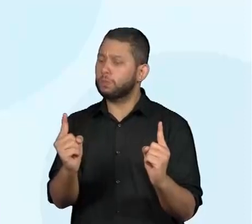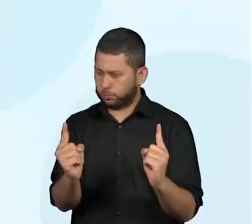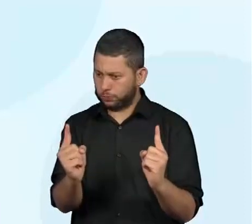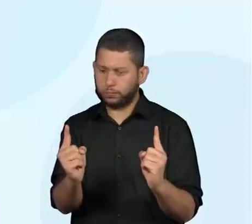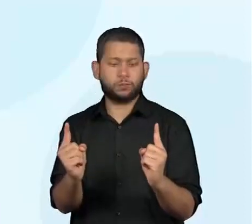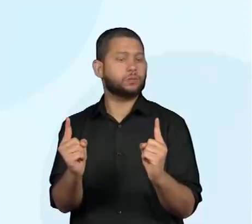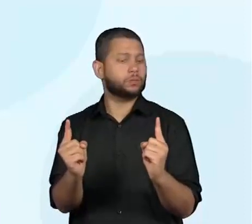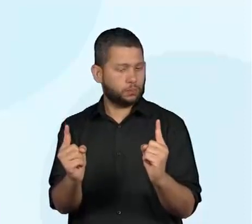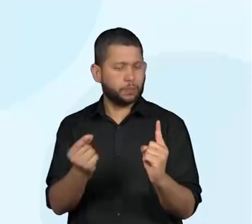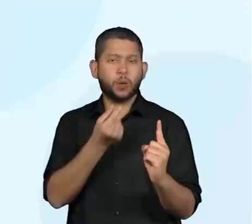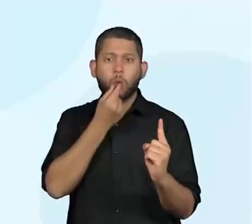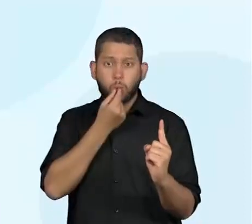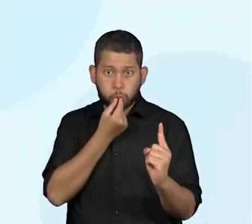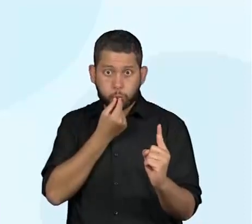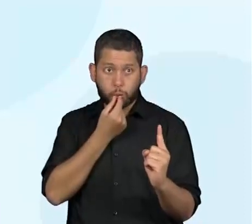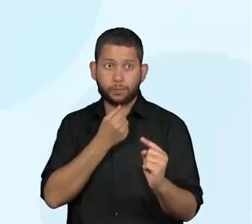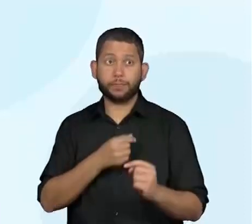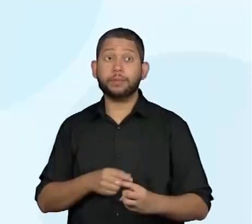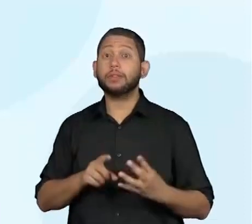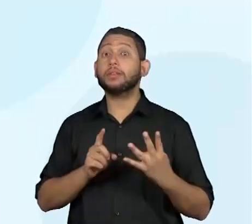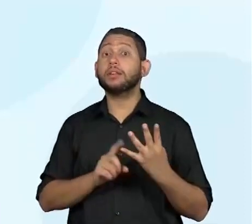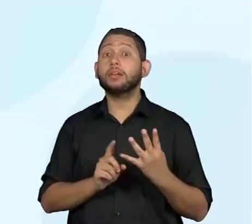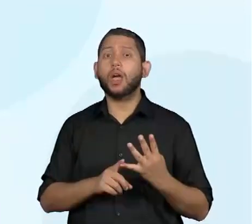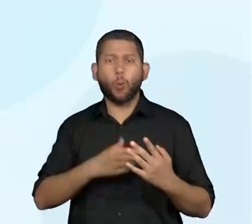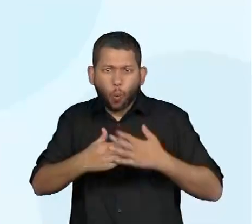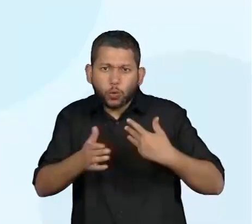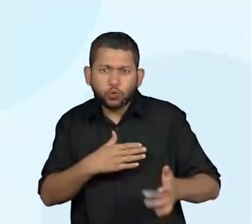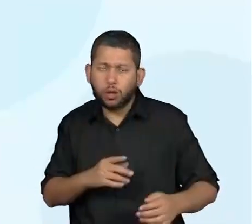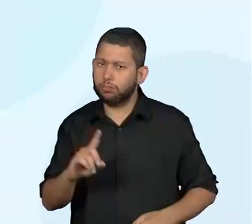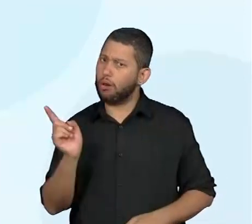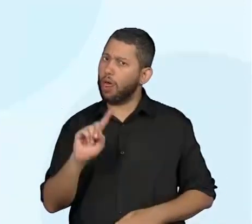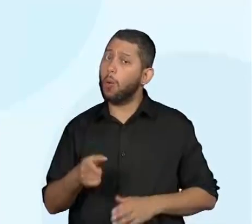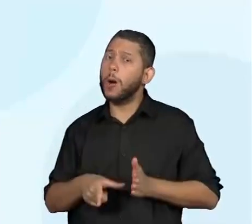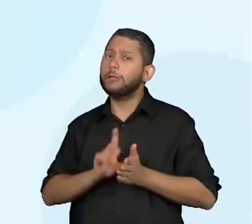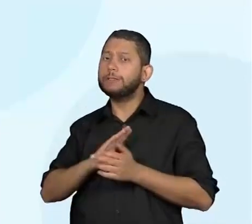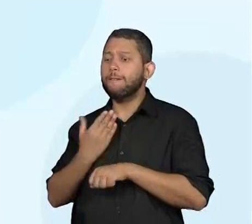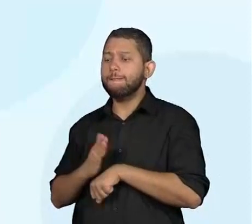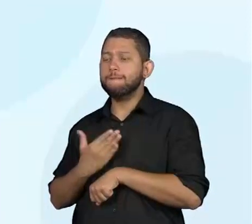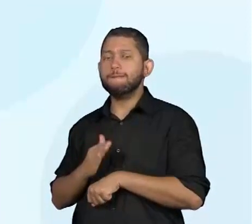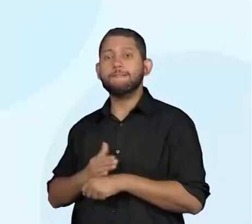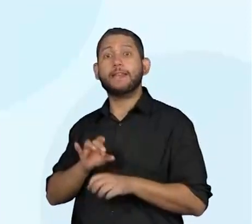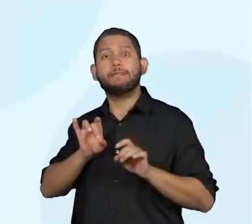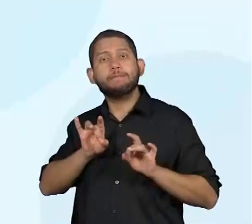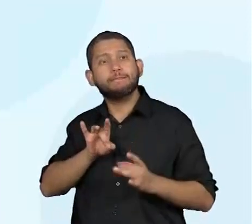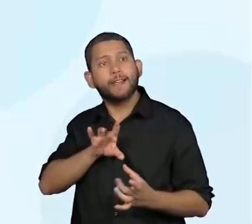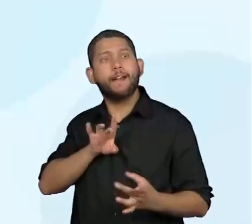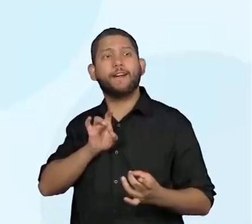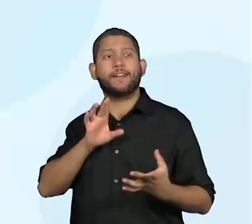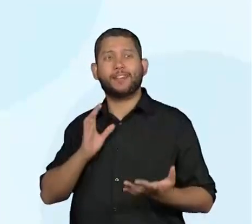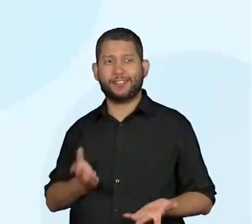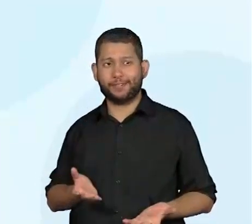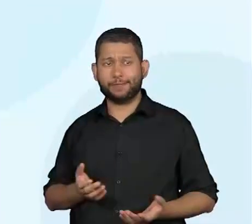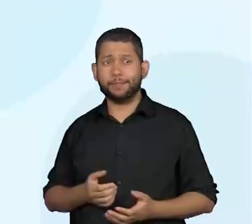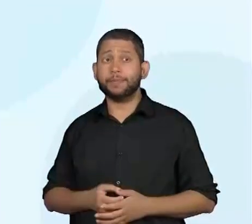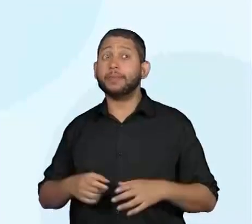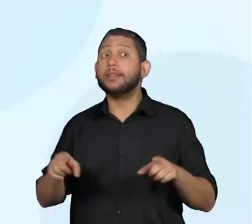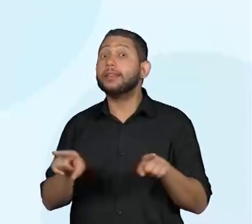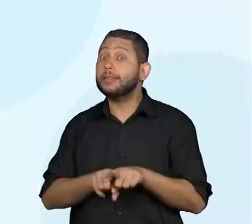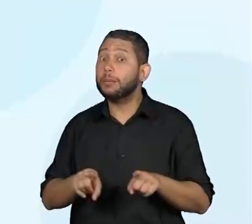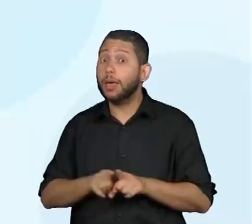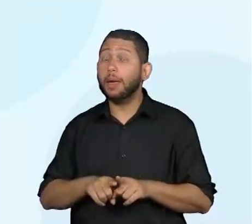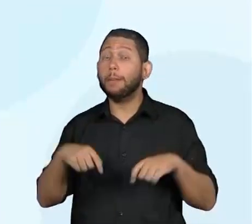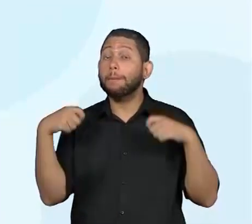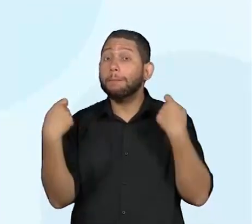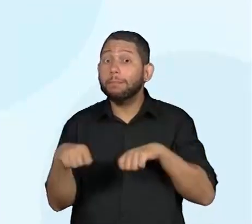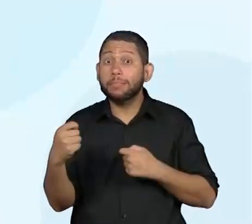as regras. Existe técnica, ou seja, cada luta tem a sua técnica específica. Tem sim